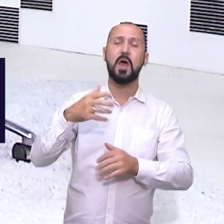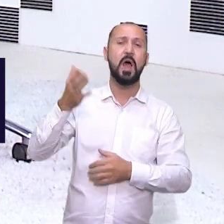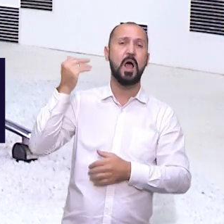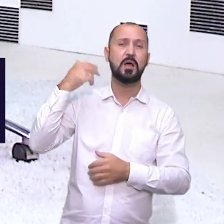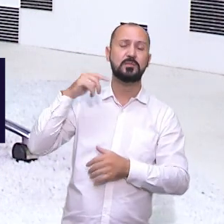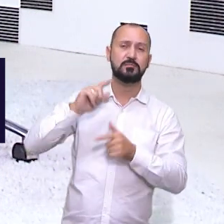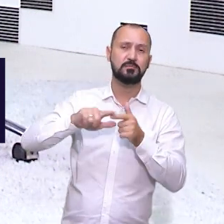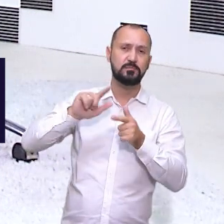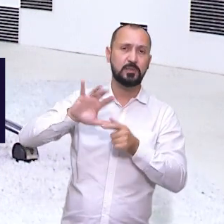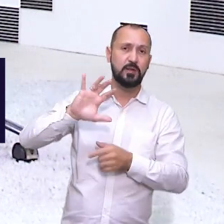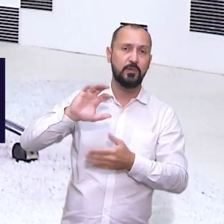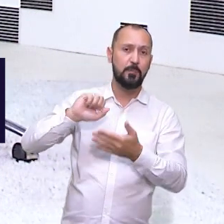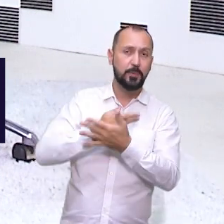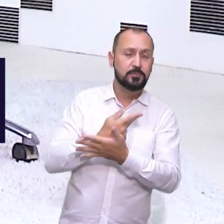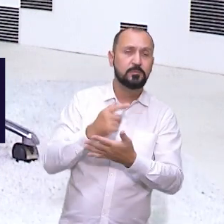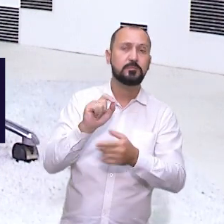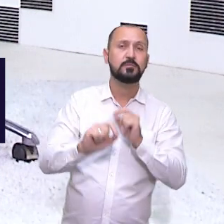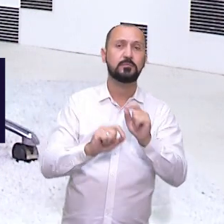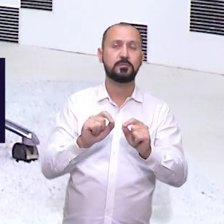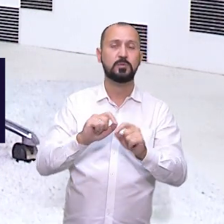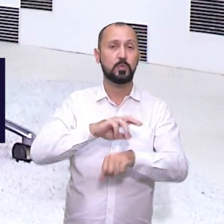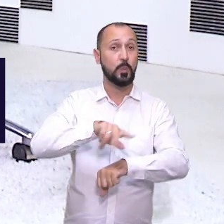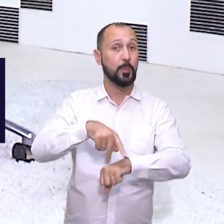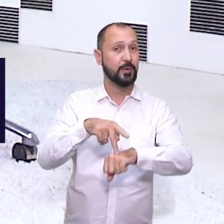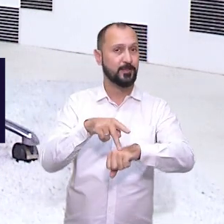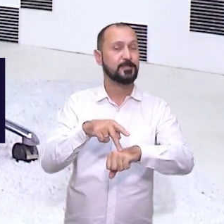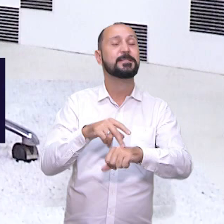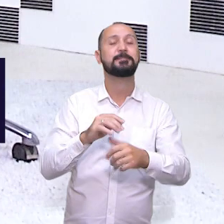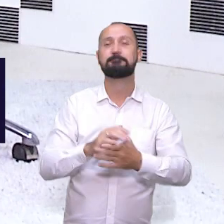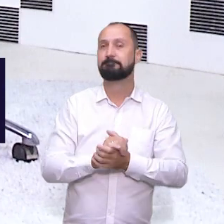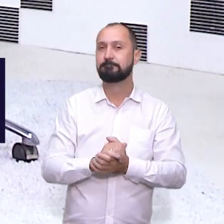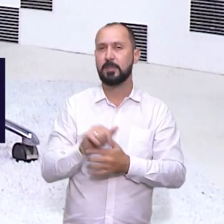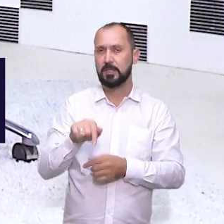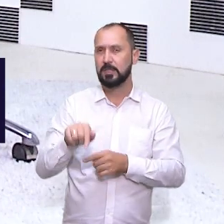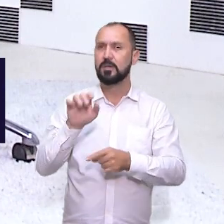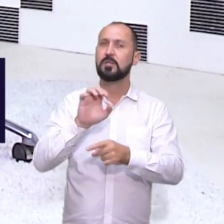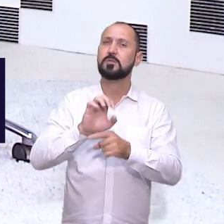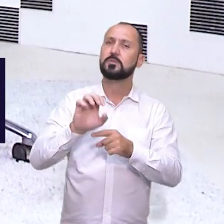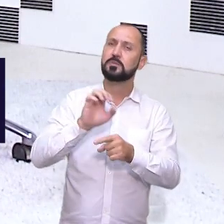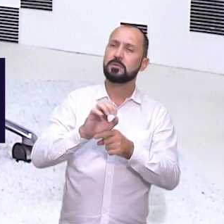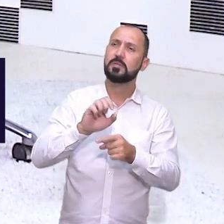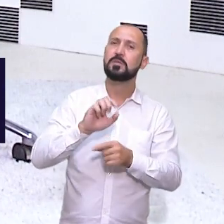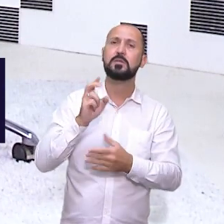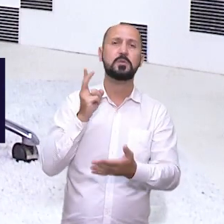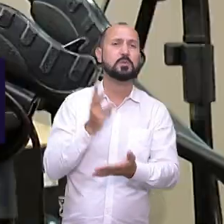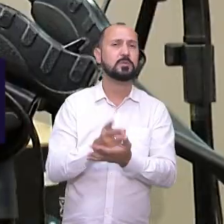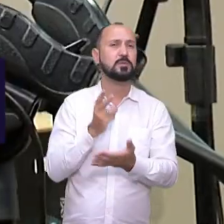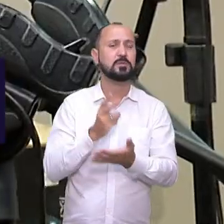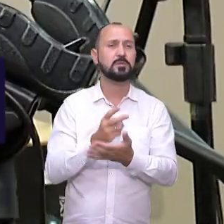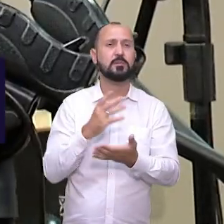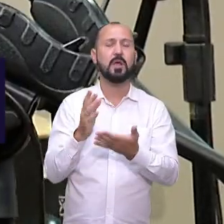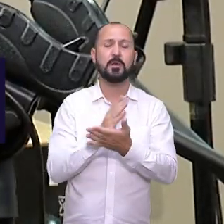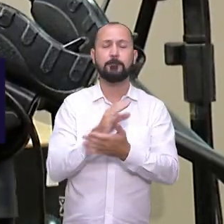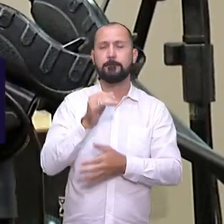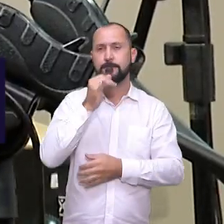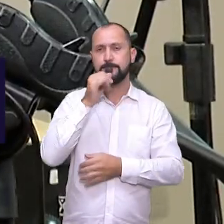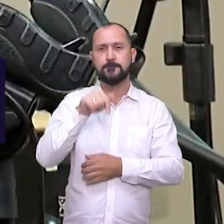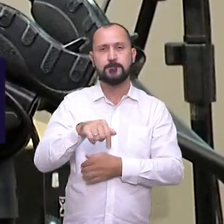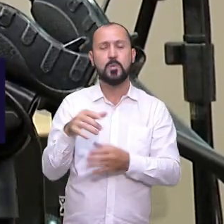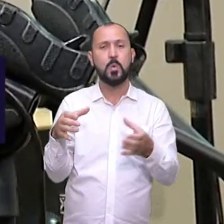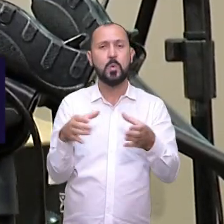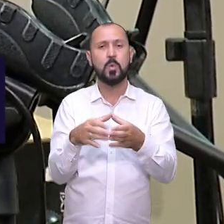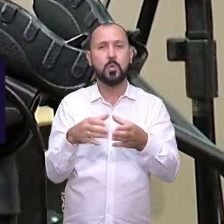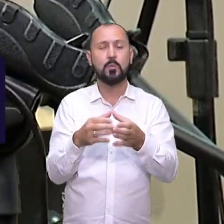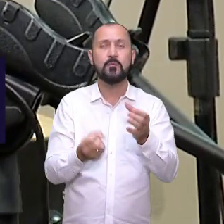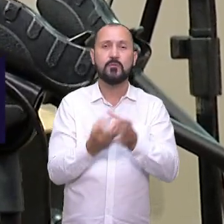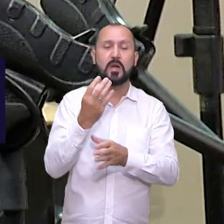Na verdade, o que veio à tona é uma coisa que já estava se vendo há muito tempo acontecendo, né, no nosso país. Aqui no estado,